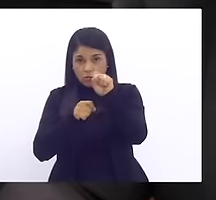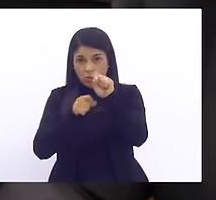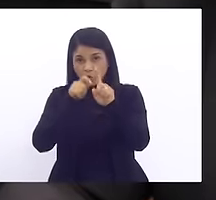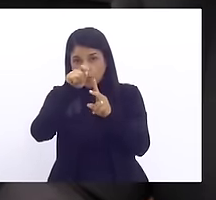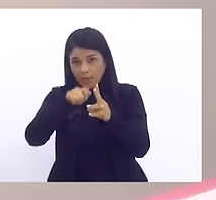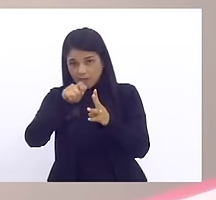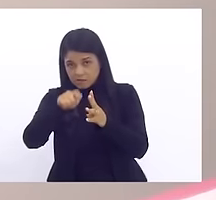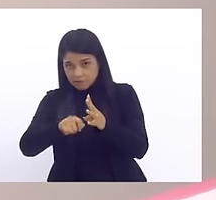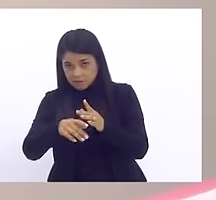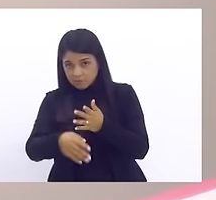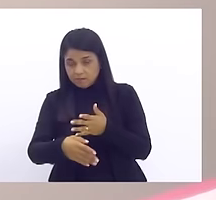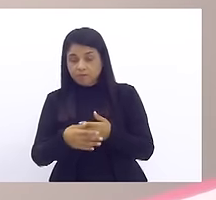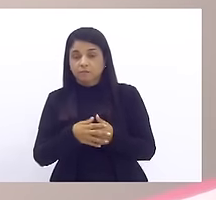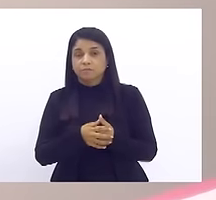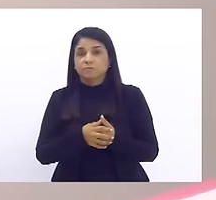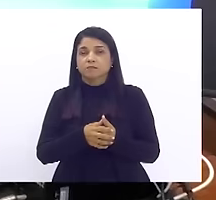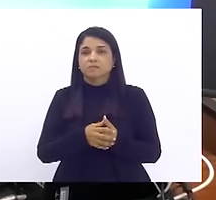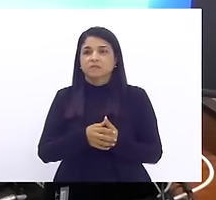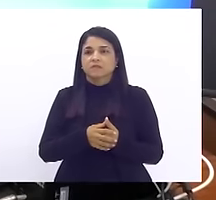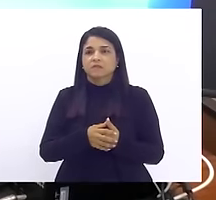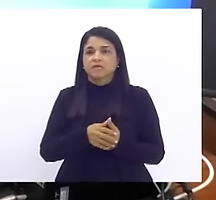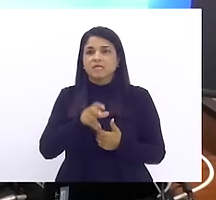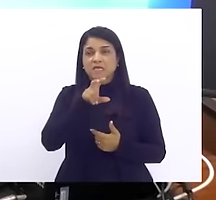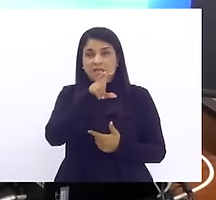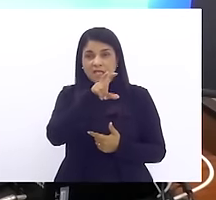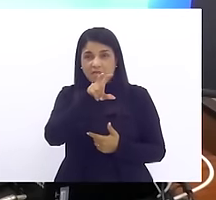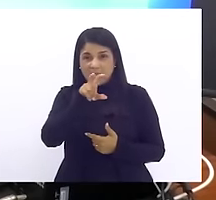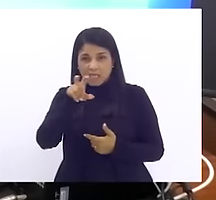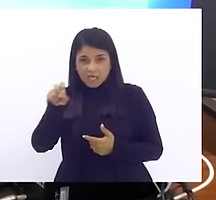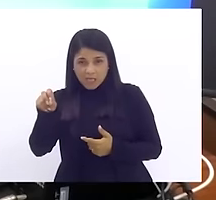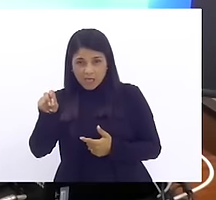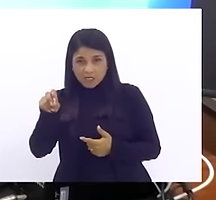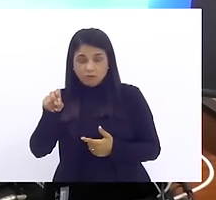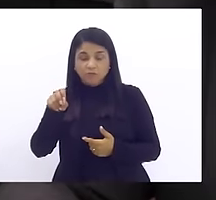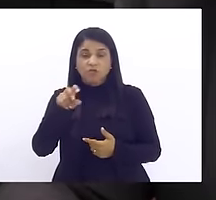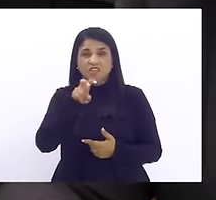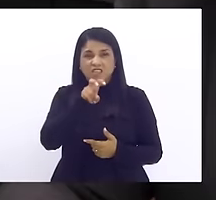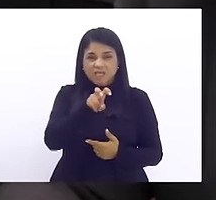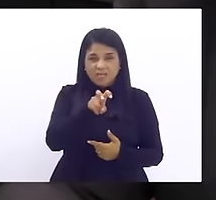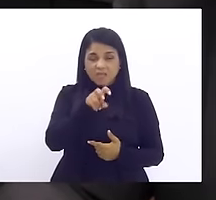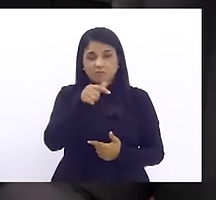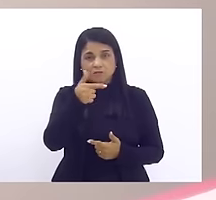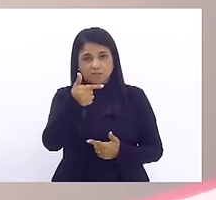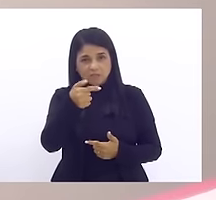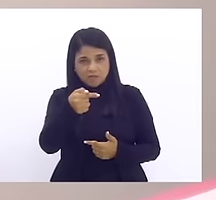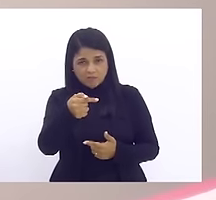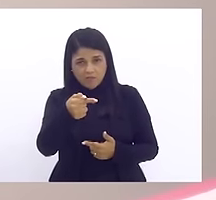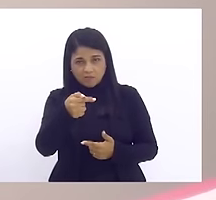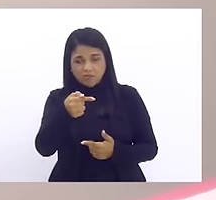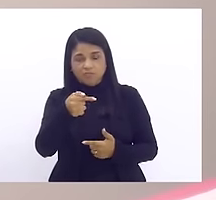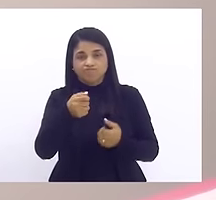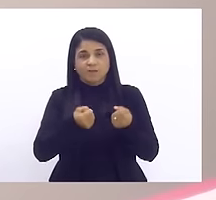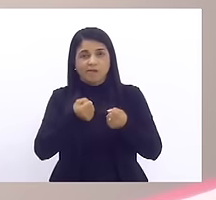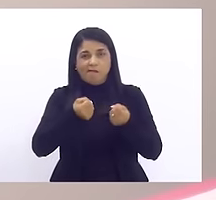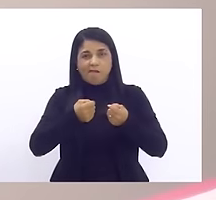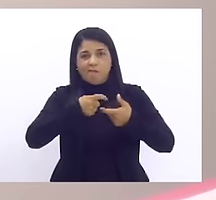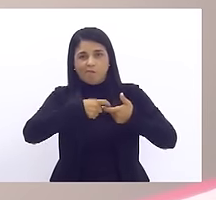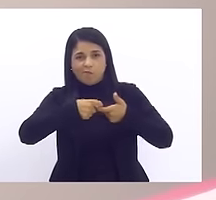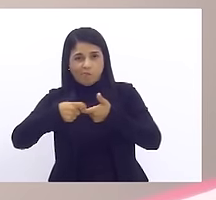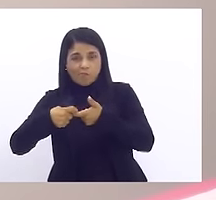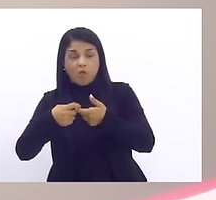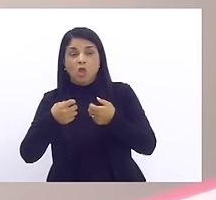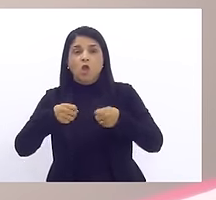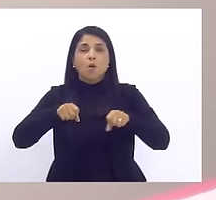trabalhado 500 por mês 517 serviços mensais qual o percentual de motos e o percentual de